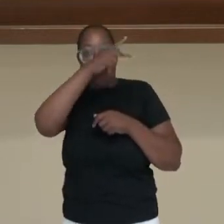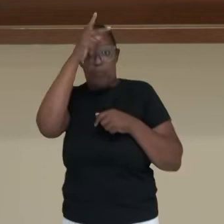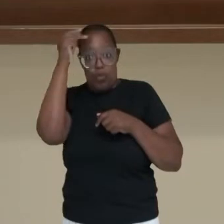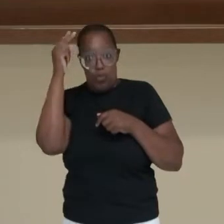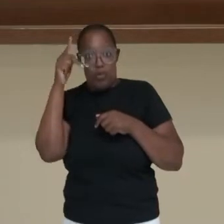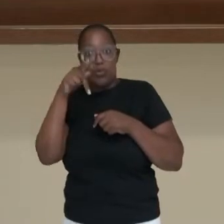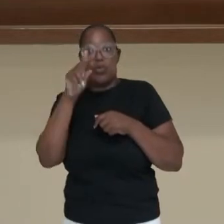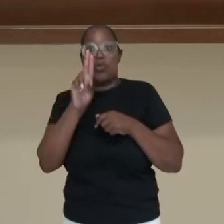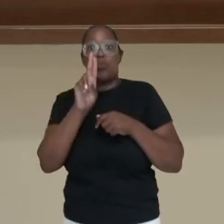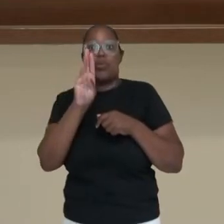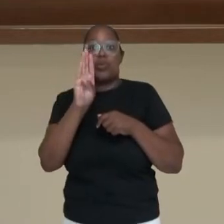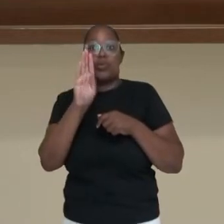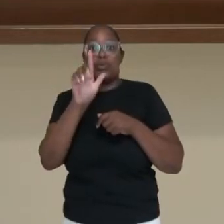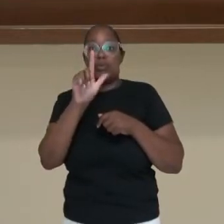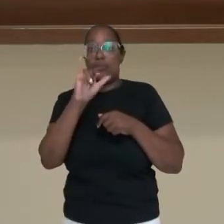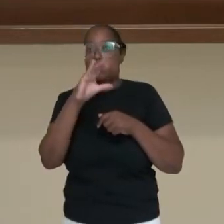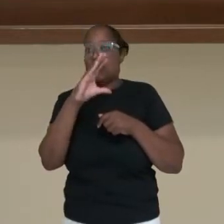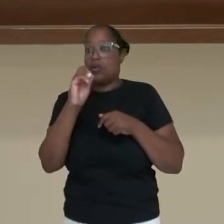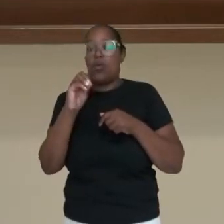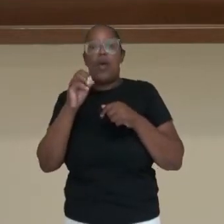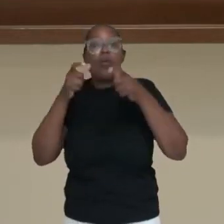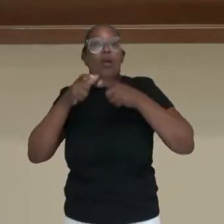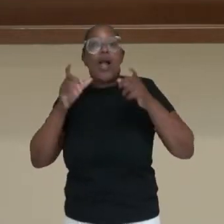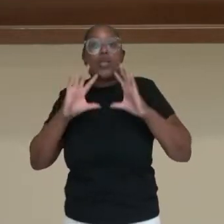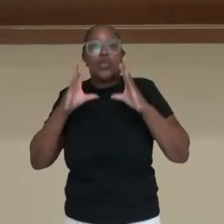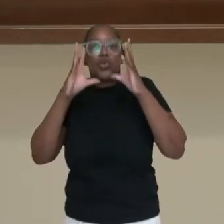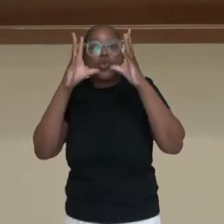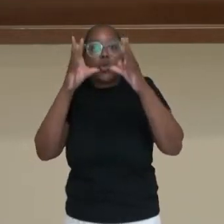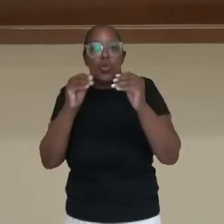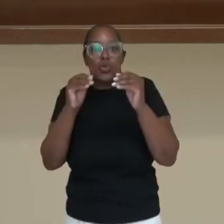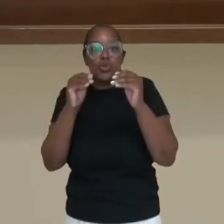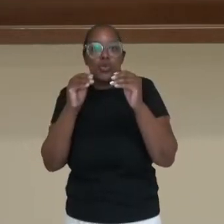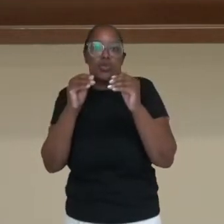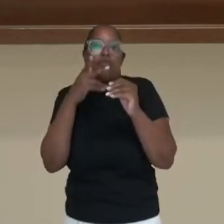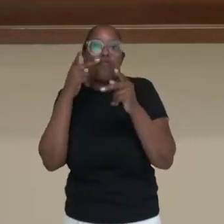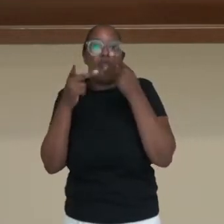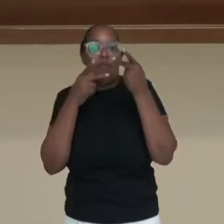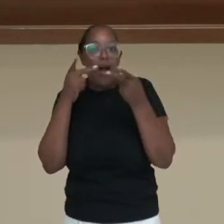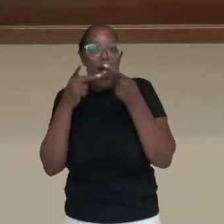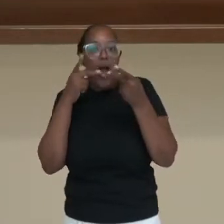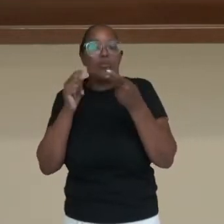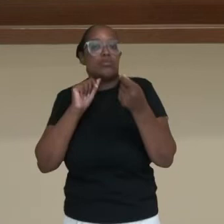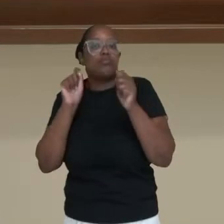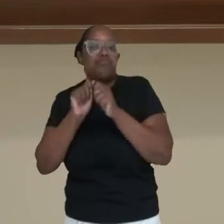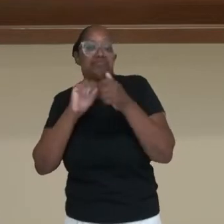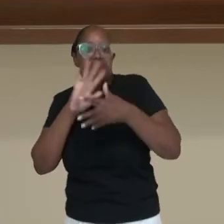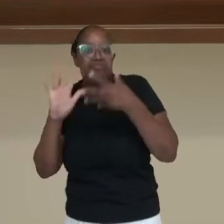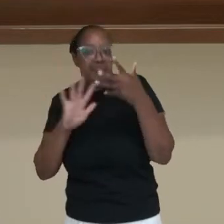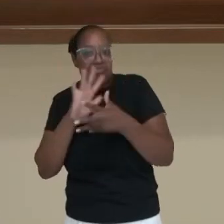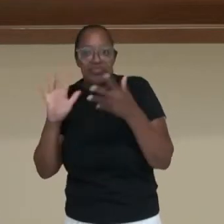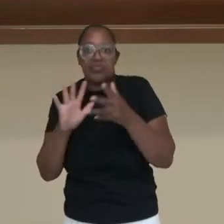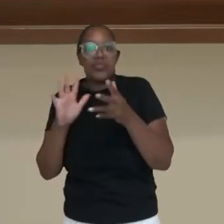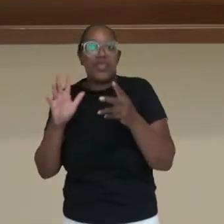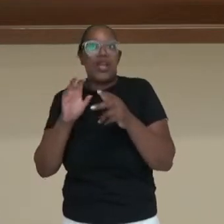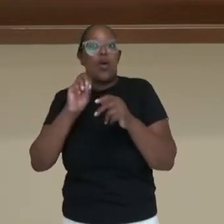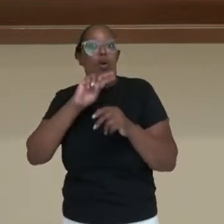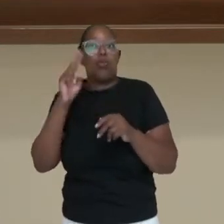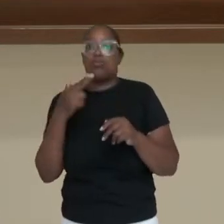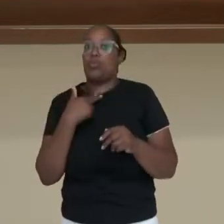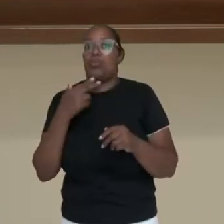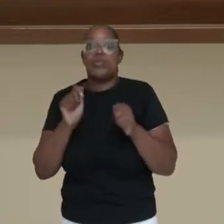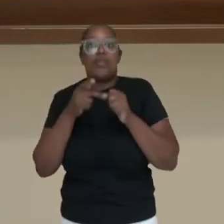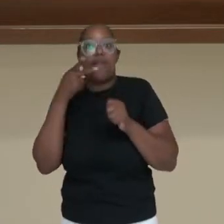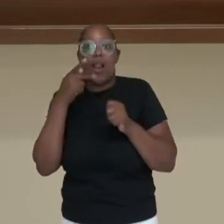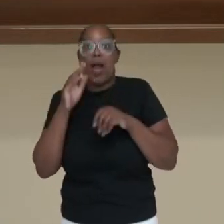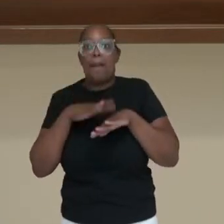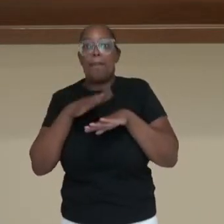isso? É o campo onde todas as vozes são ouvidas e nenhuma deve falar mais alto do que a outra. Lembra quando eu falei da praça lá,